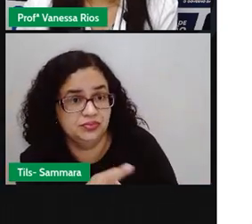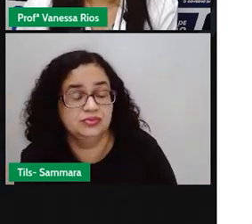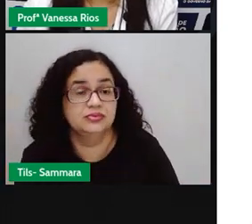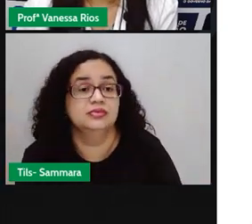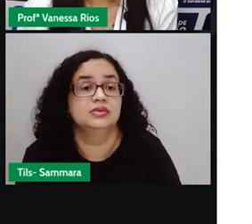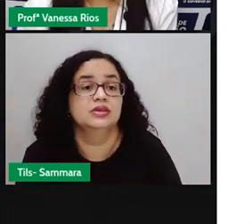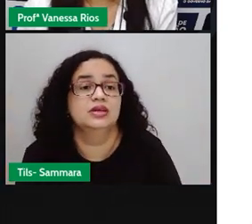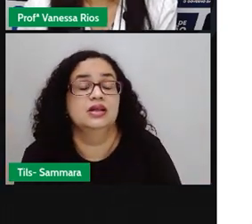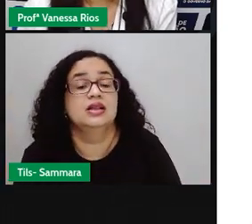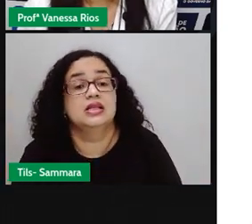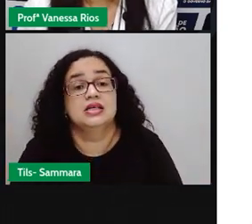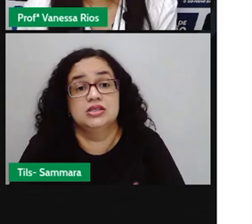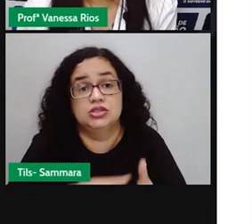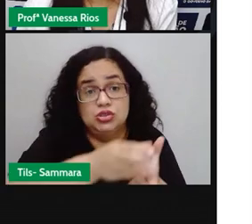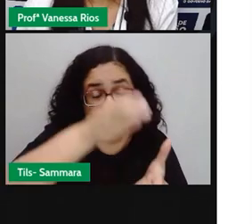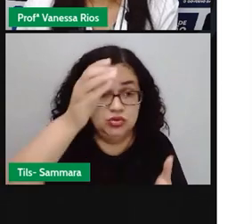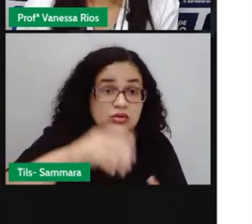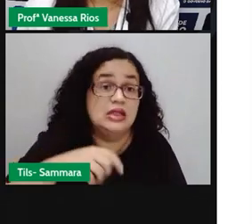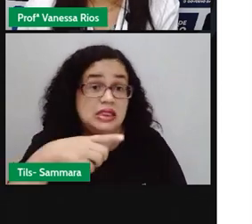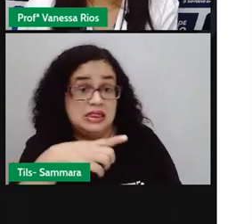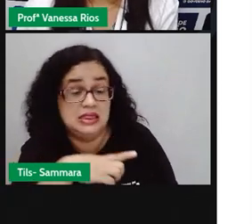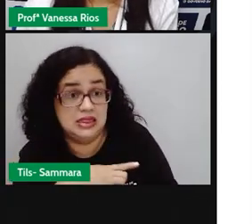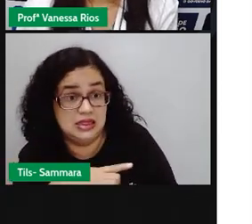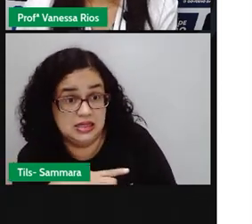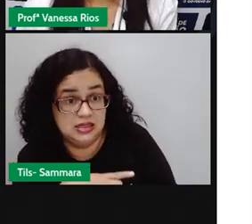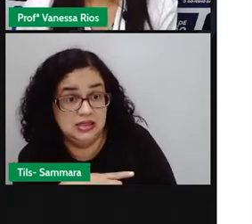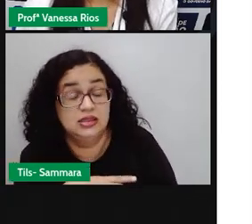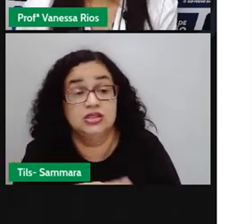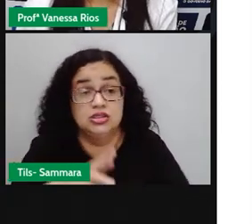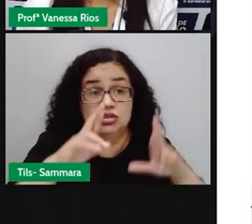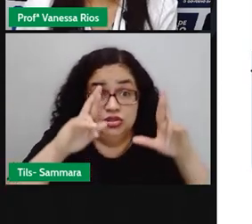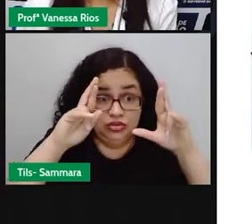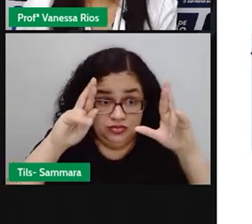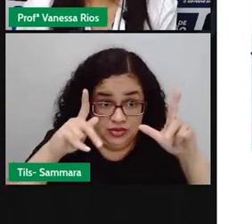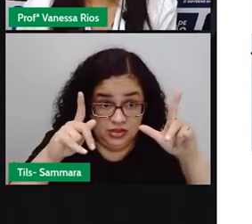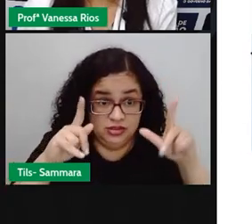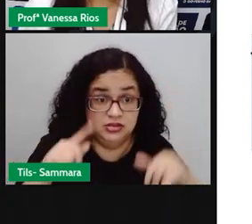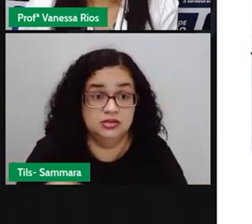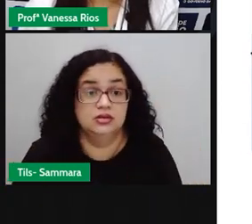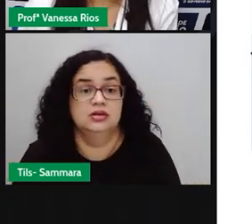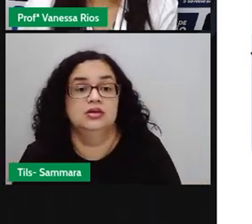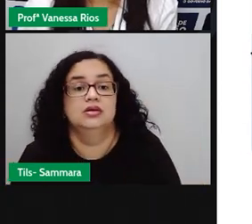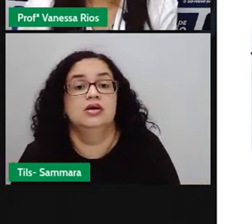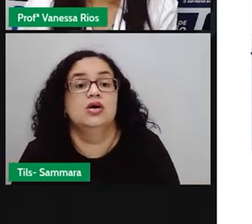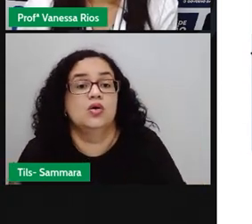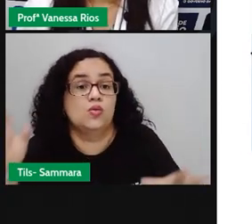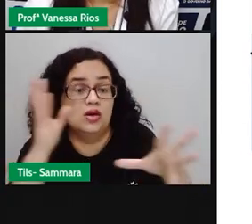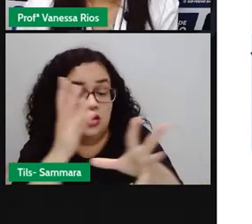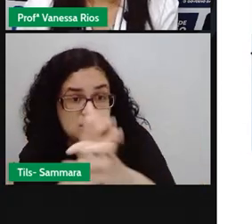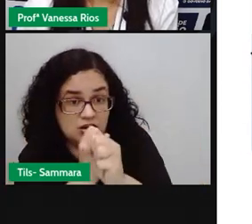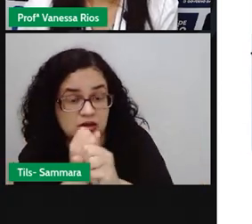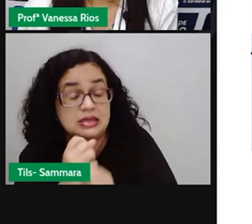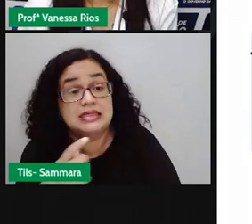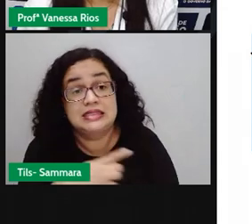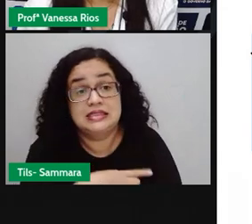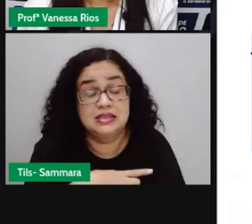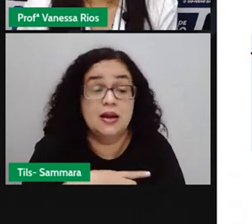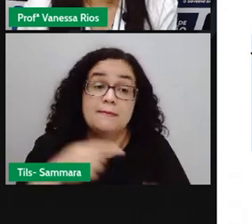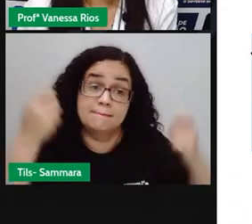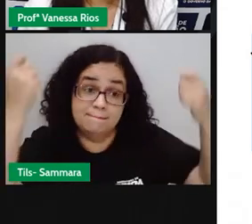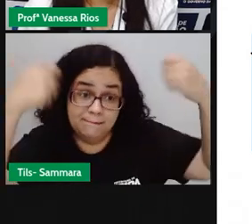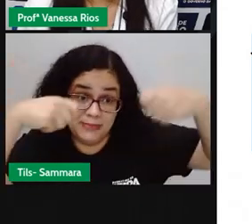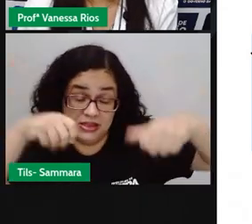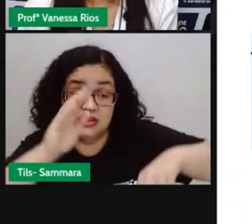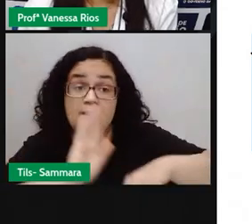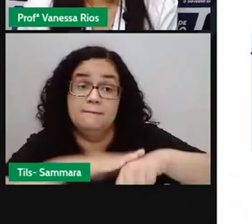preciso usar aí as jarras de capacidades diferentes. Então, olha só o cálculo. Se o aquário precisa